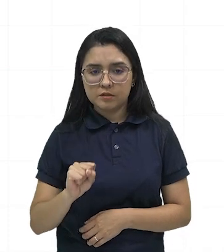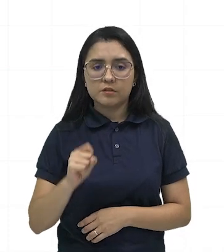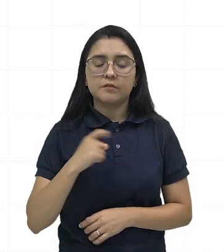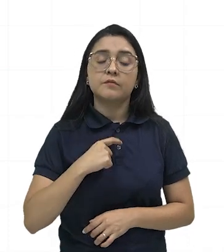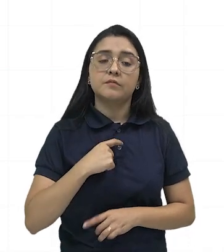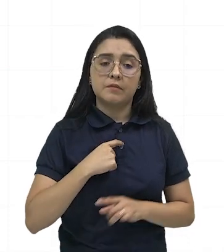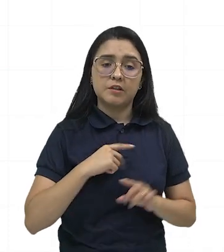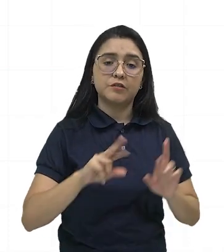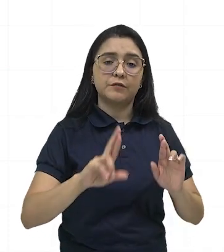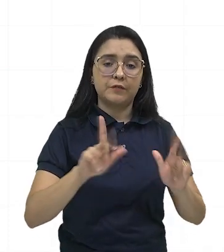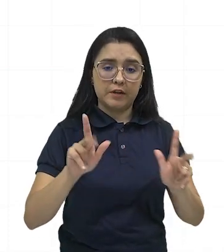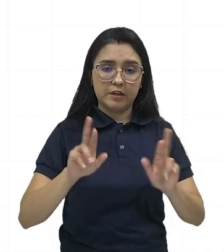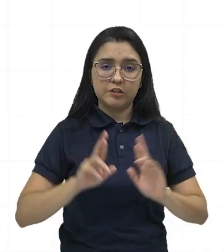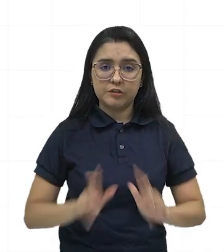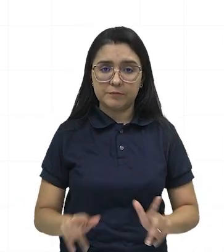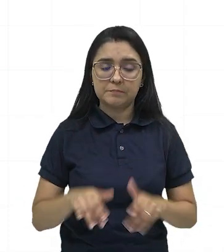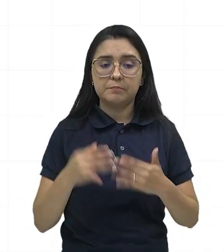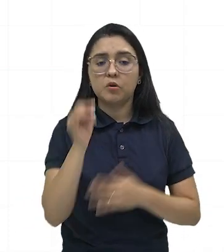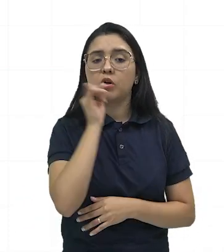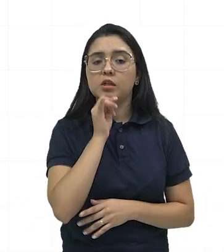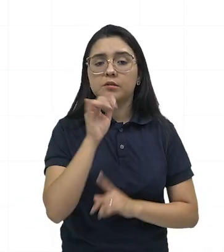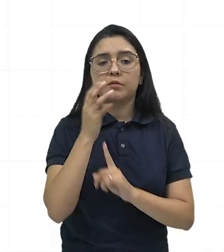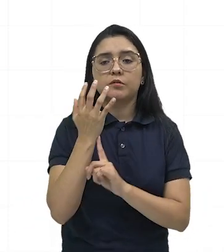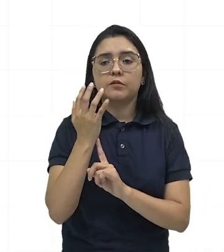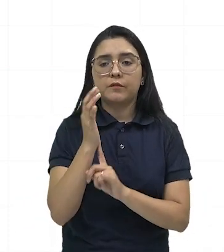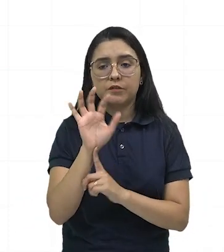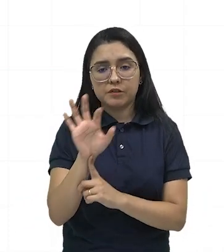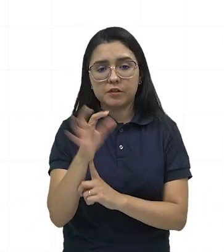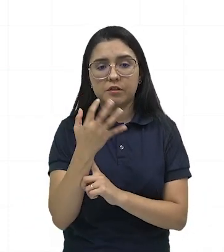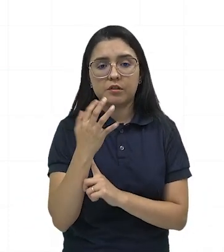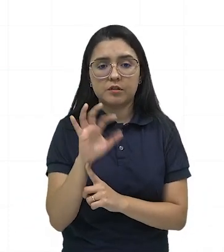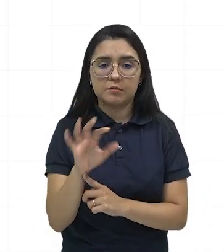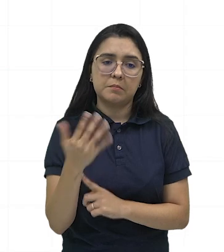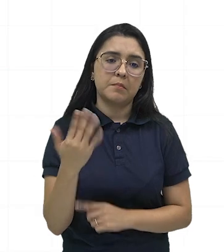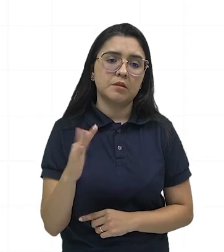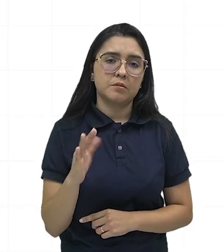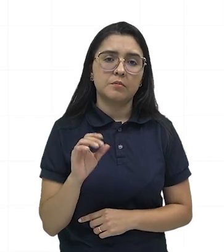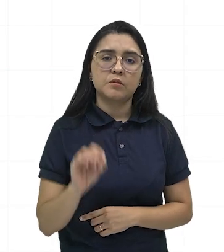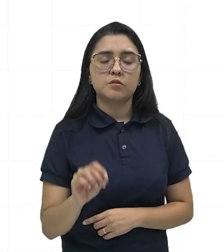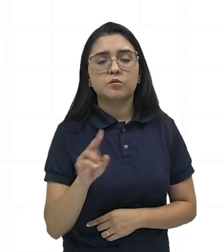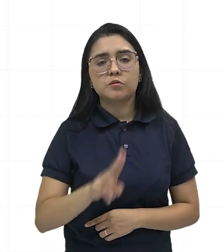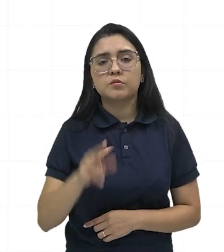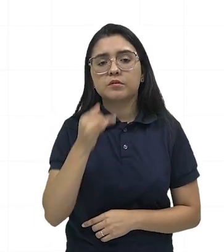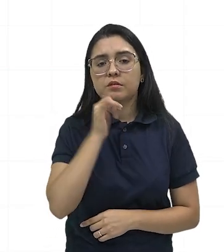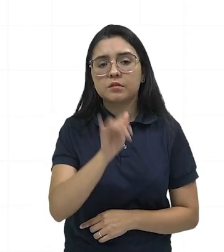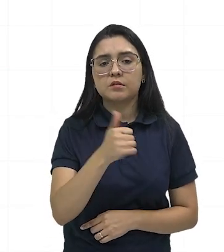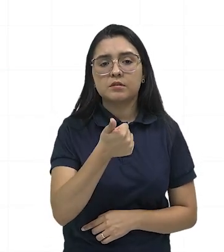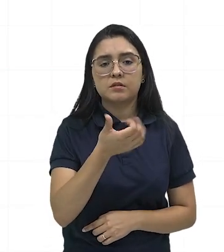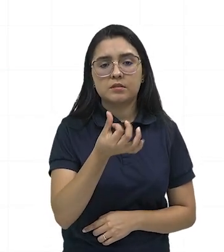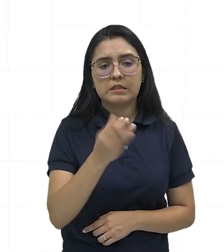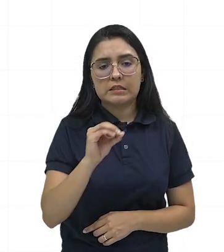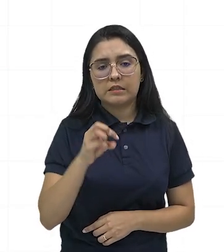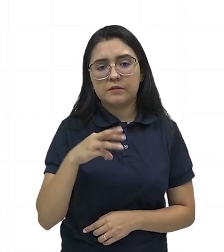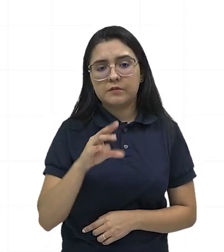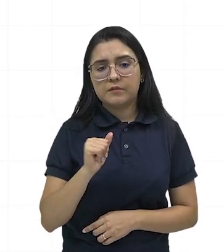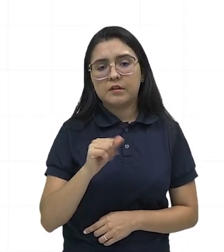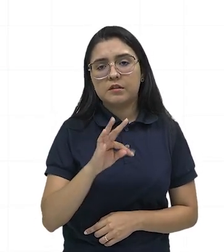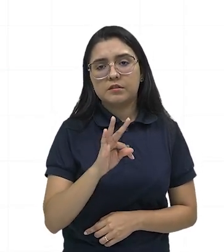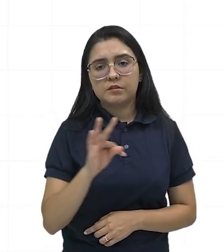para cada um deles. Então, por exemplo, os ventiladores têm em média ali um consumo de 160